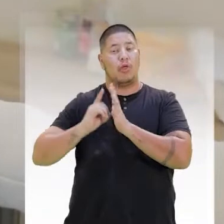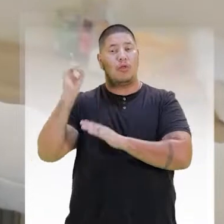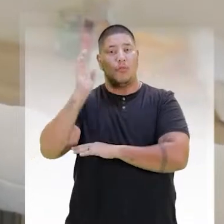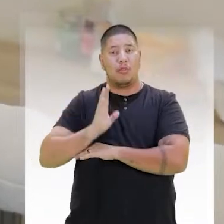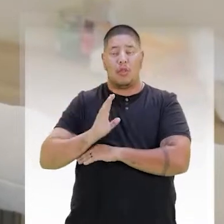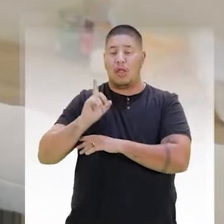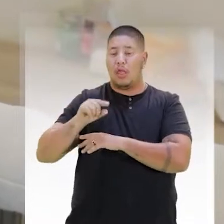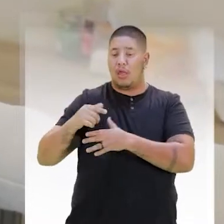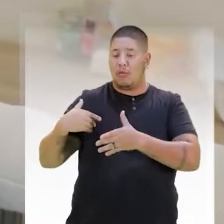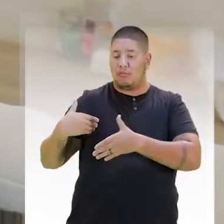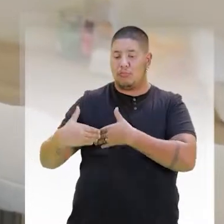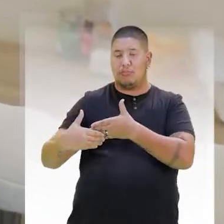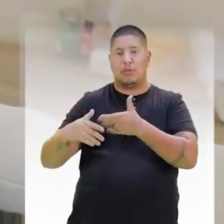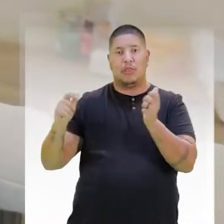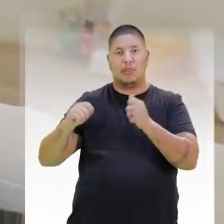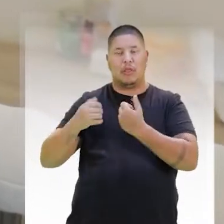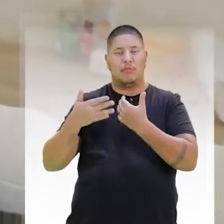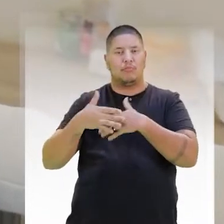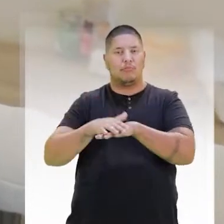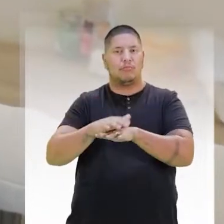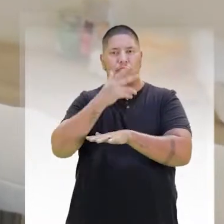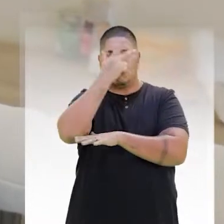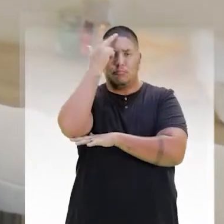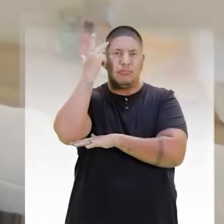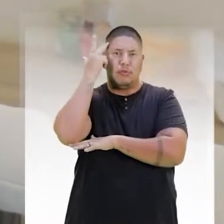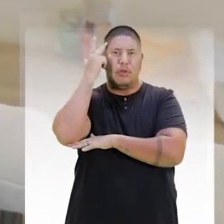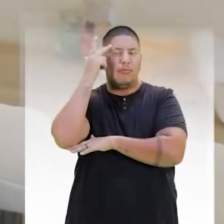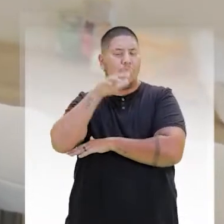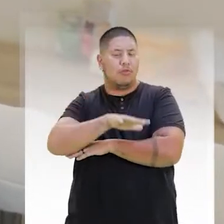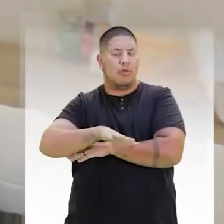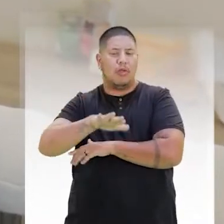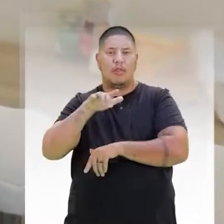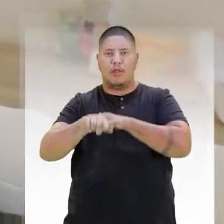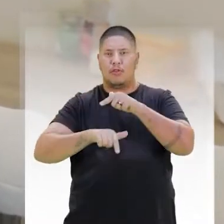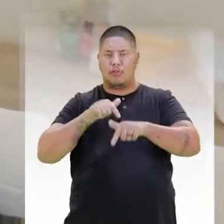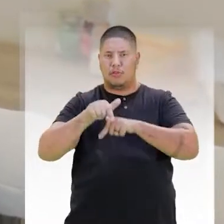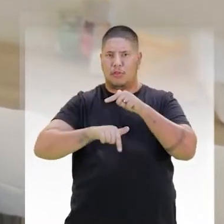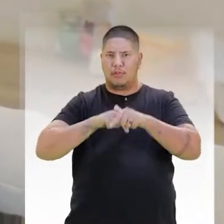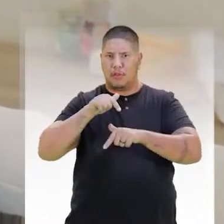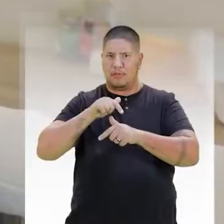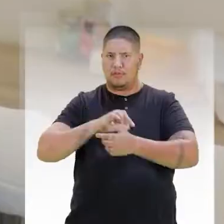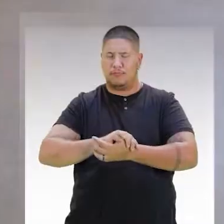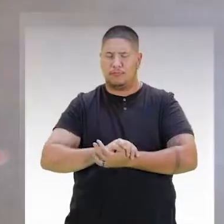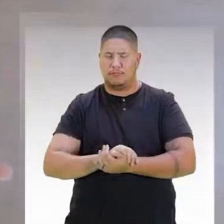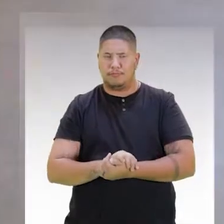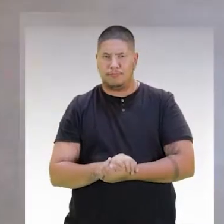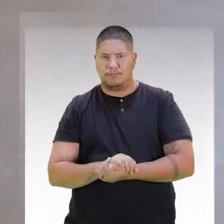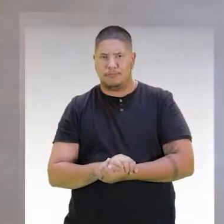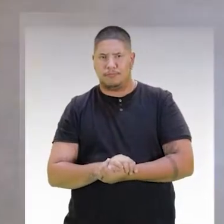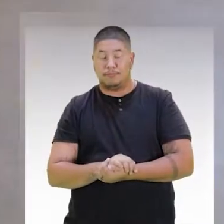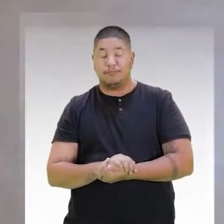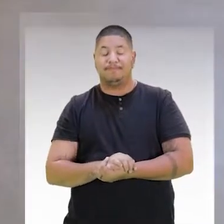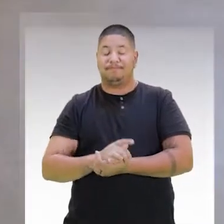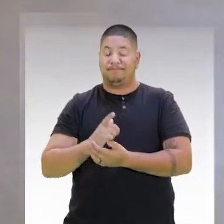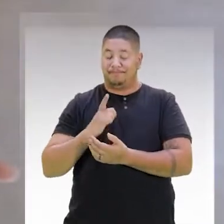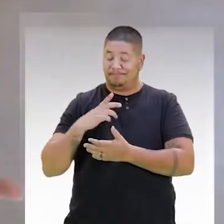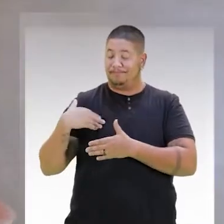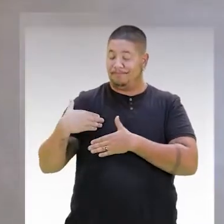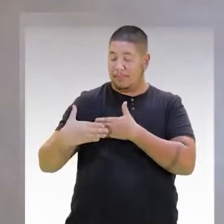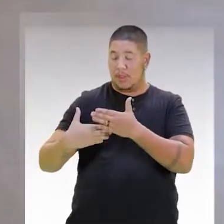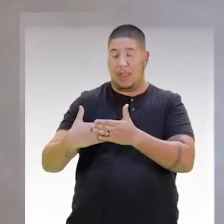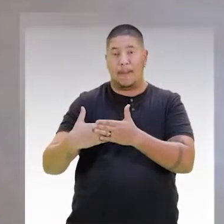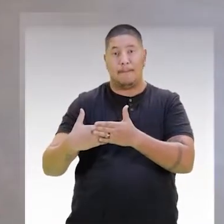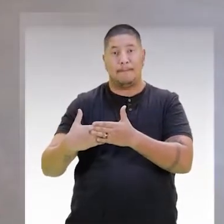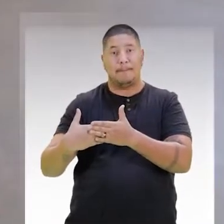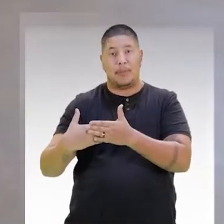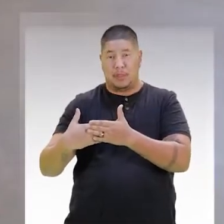que permite a inclusão desses cidadãos e cidadãs no mercado de trabalho nacional. Apesar dos avanços obtidos